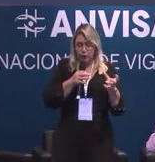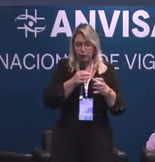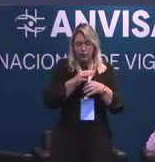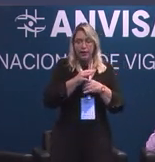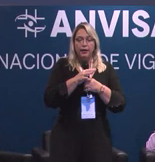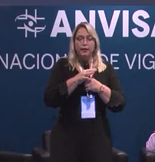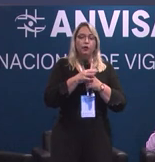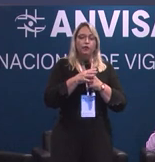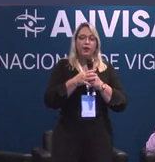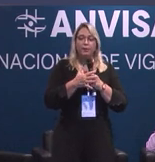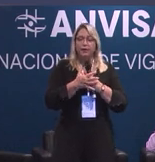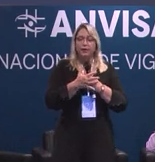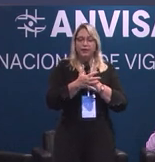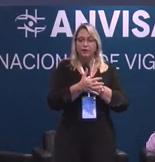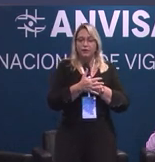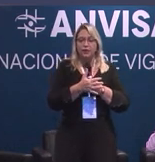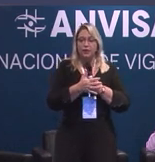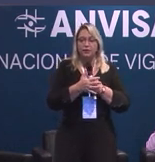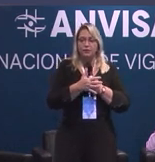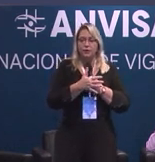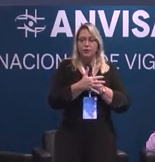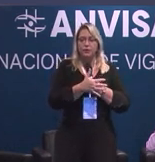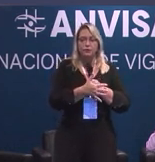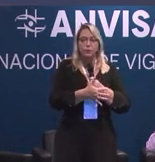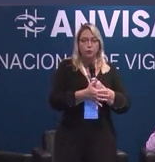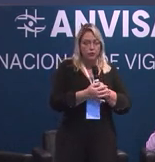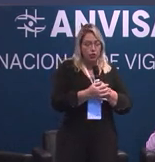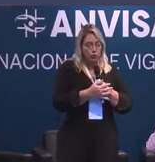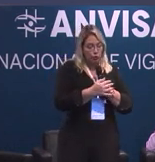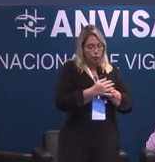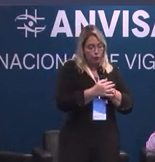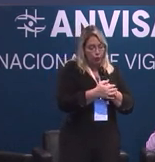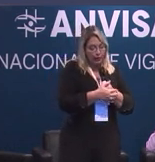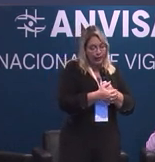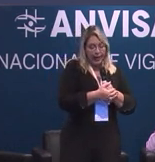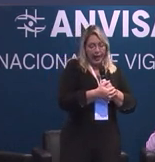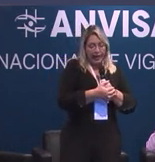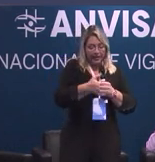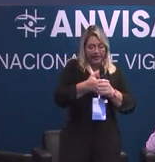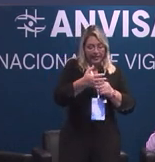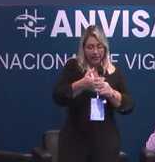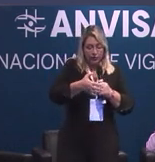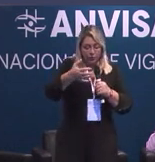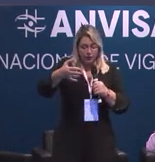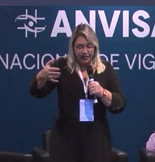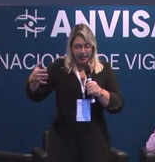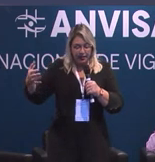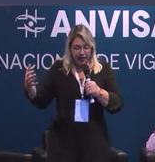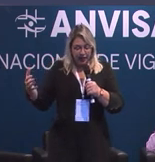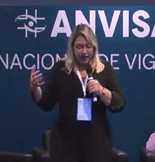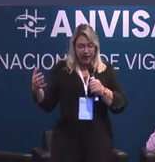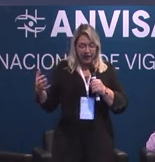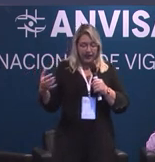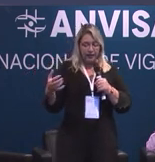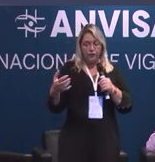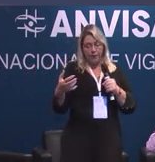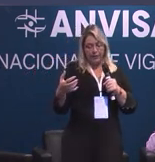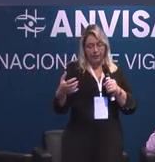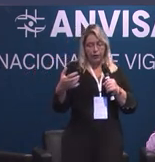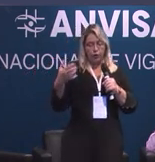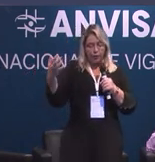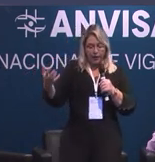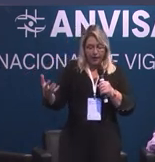órgãos governamentais e da sociedade civil, isso no ponto de vista do controle, né? A criação de uma eficiente rede de